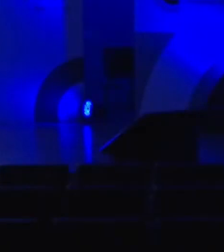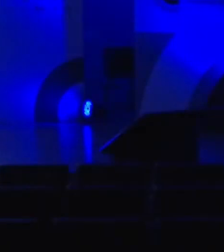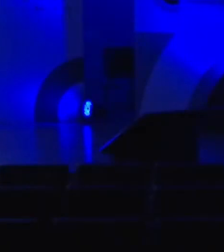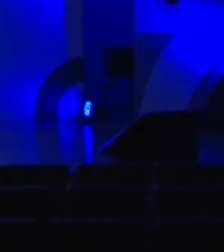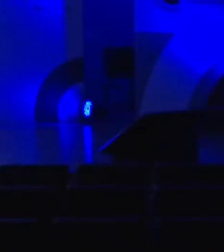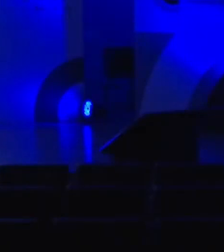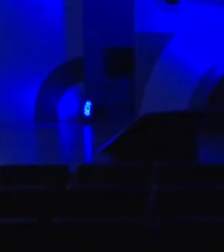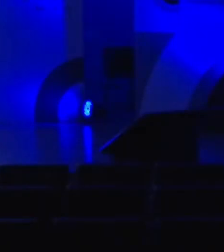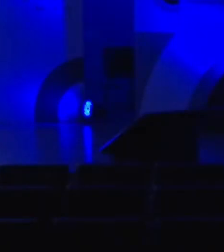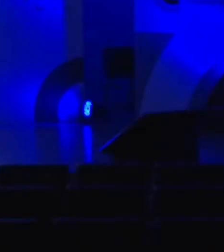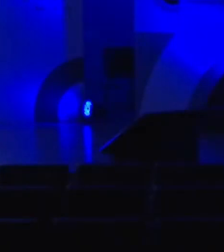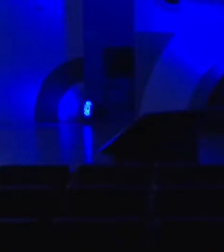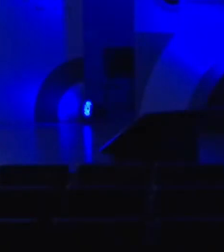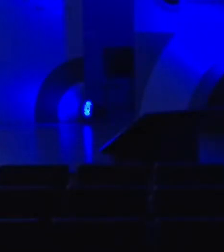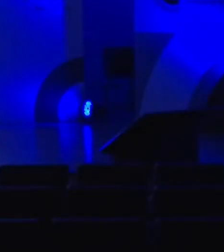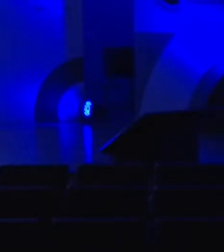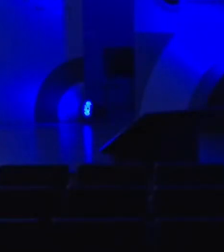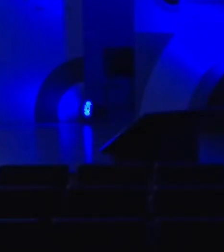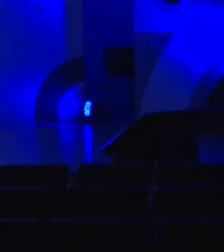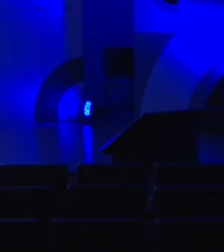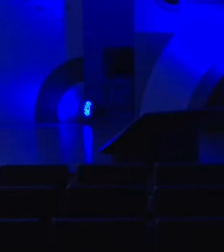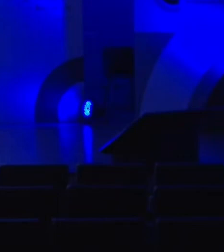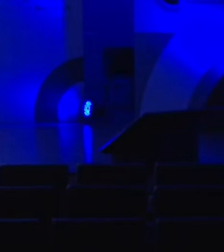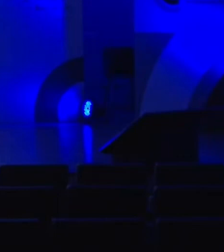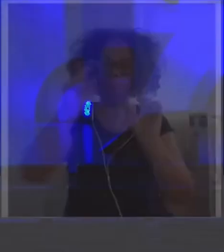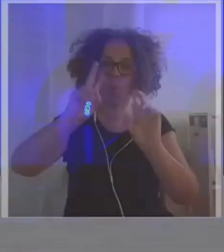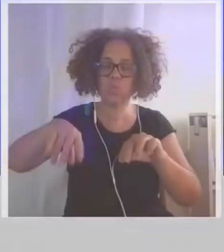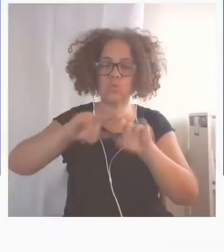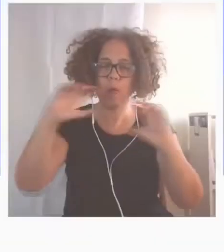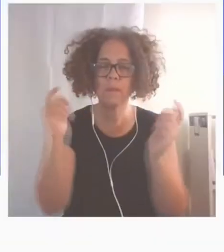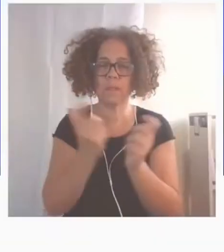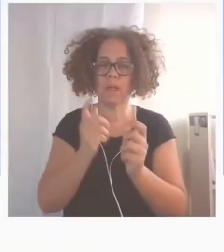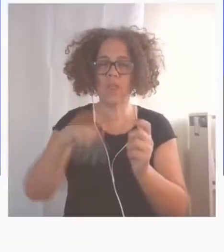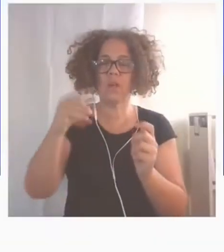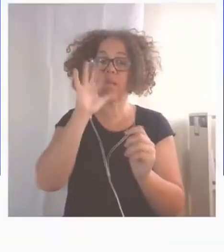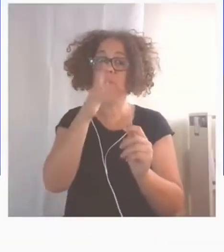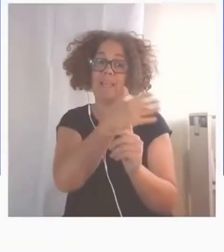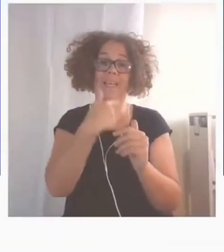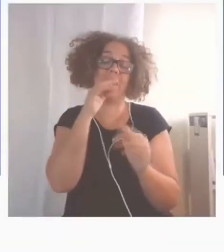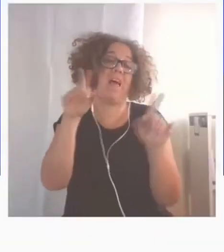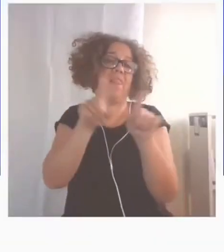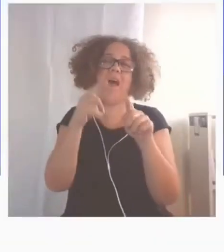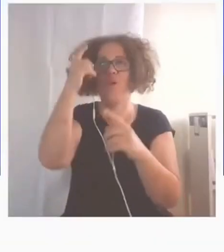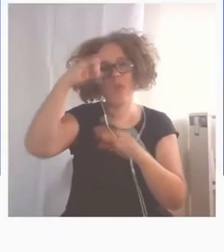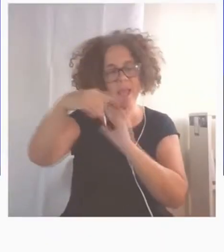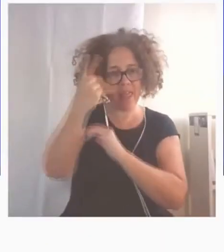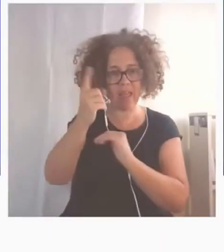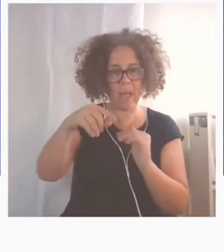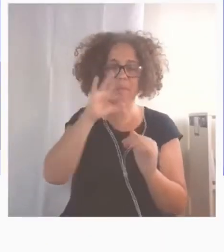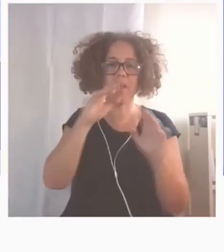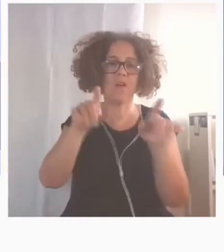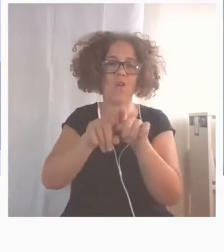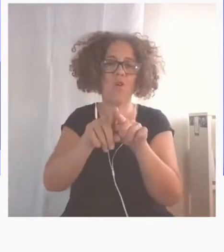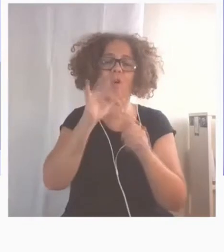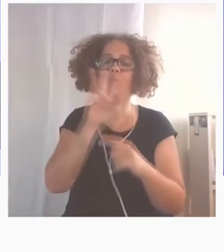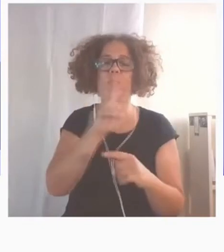Sobre isto, abrimos a falar, quando estemos todos na mesa redonda, dar a conhecer um pouco mais. E com isto, queria dar-vos uma ideia de como é a Nova de